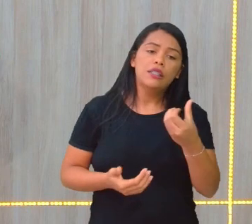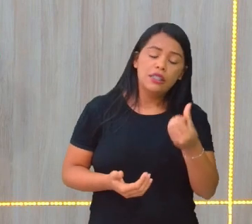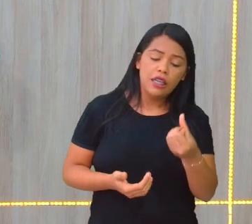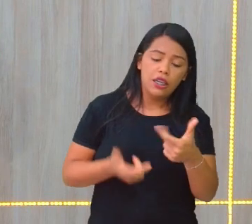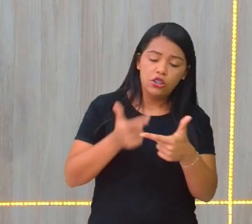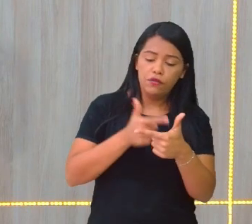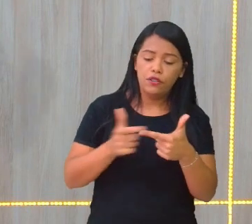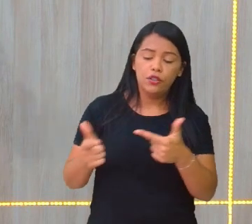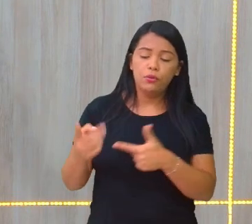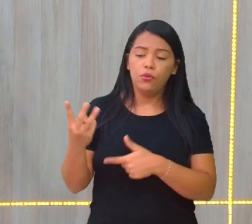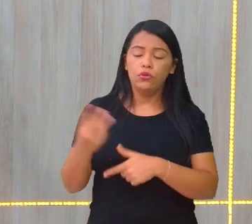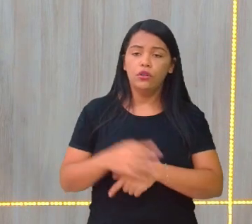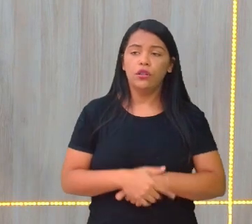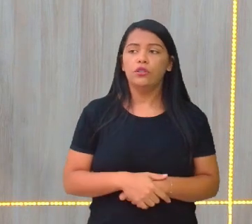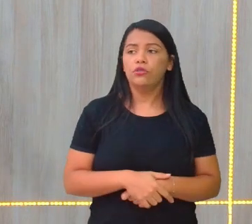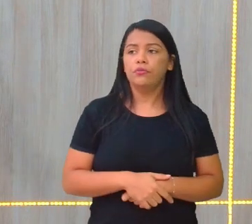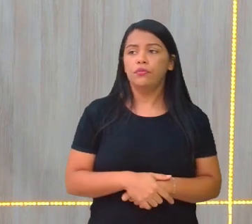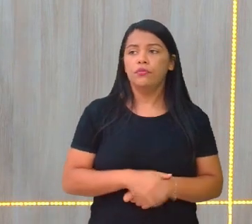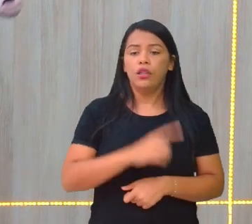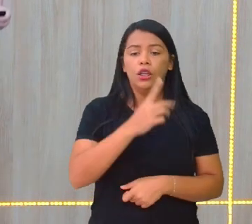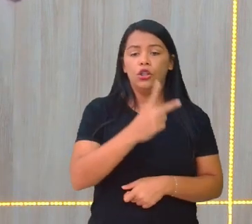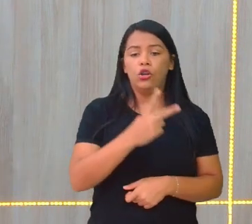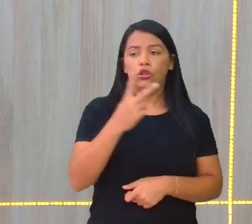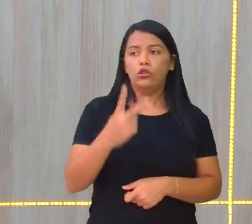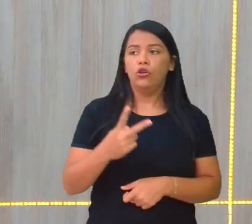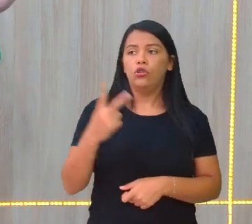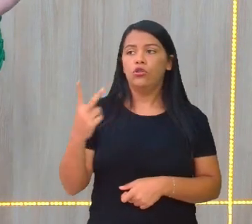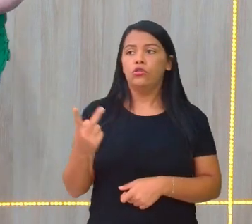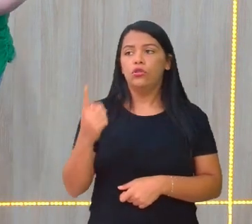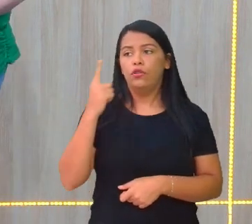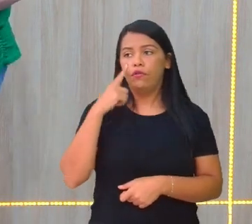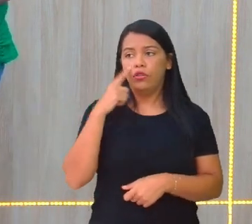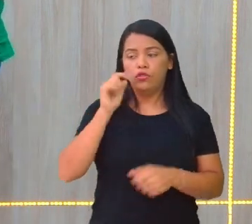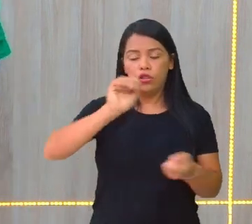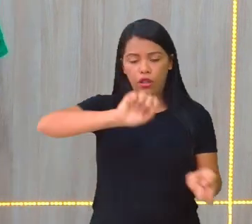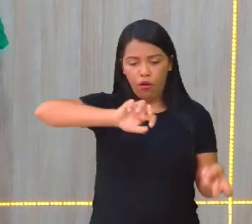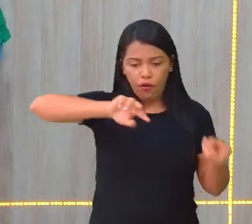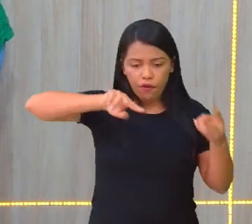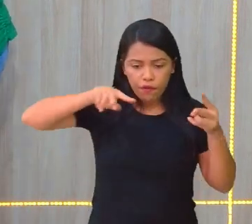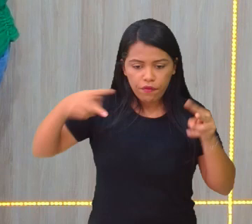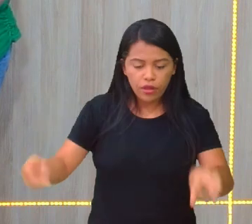3. Vou dividir 2, 2 e 2. Veja que é o inverso.